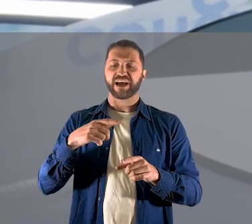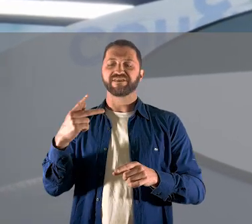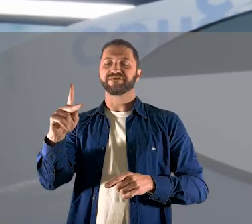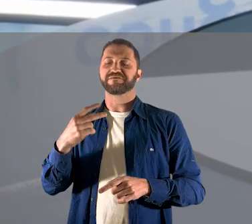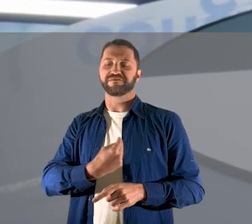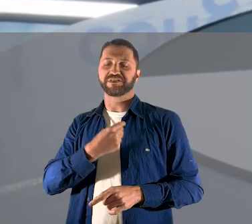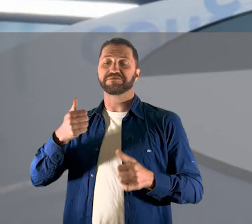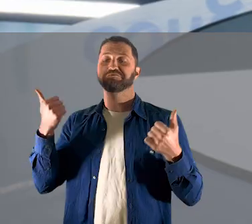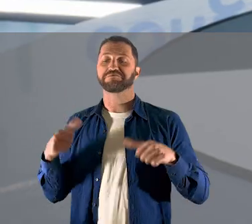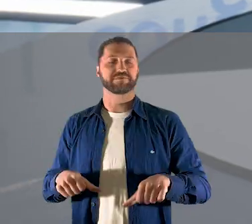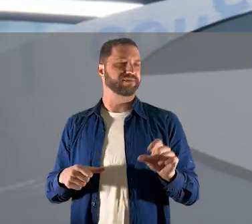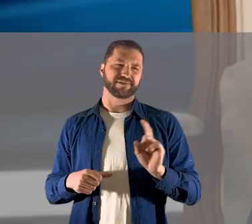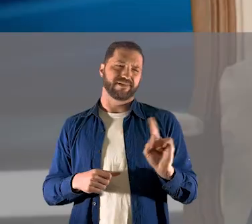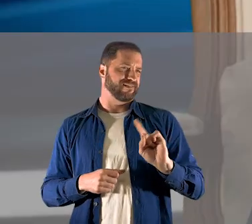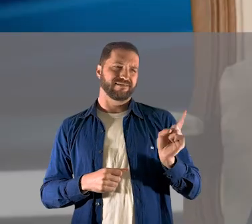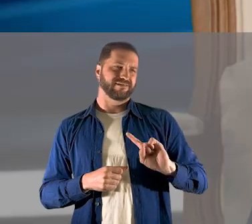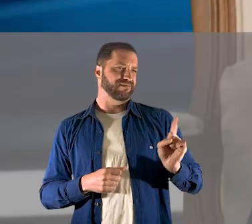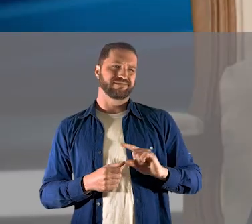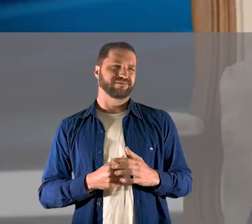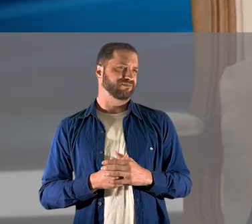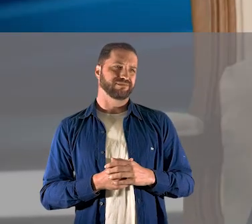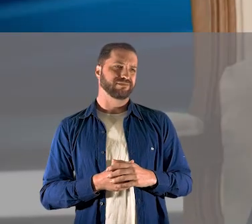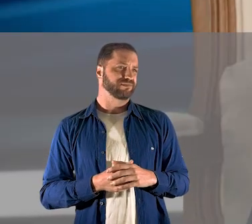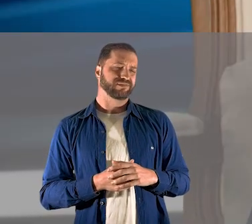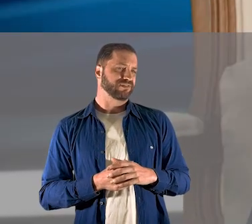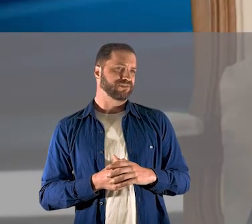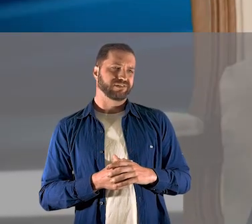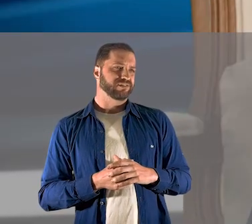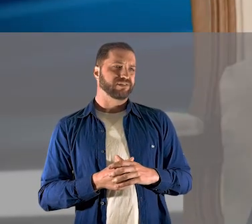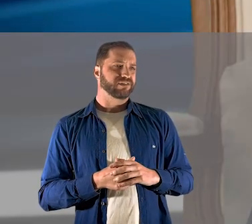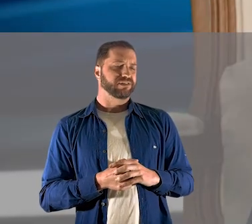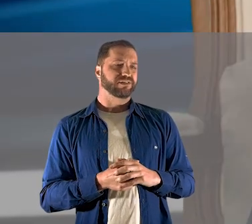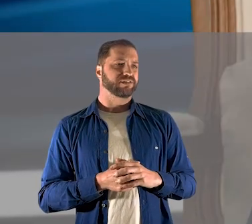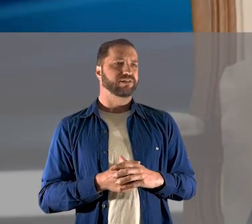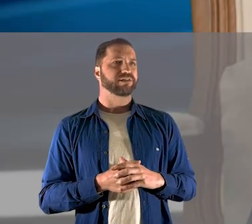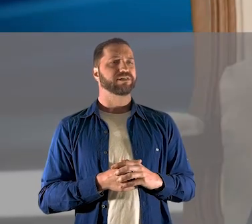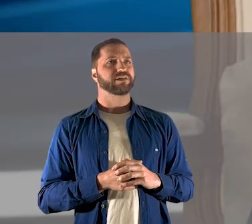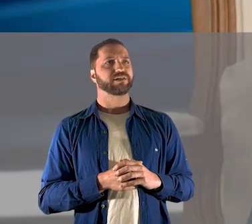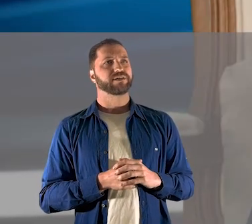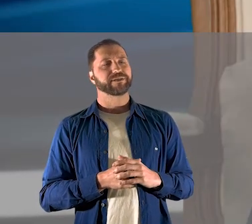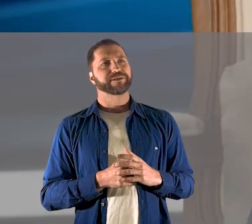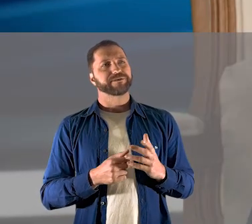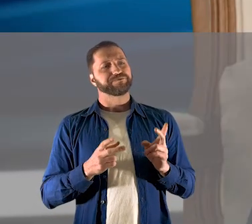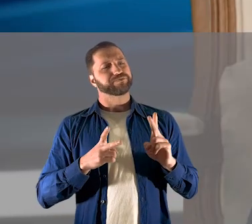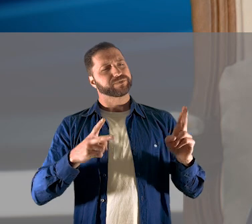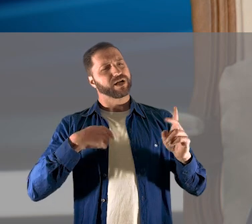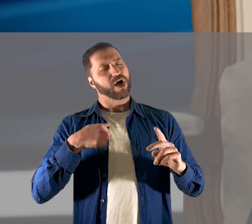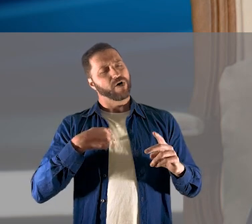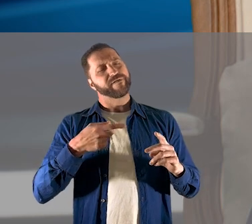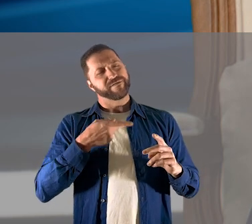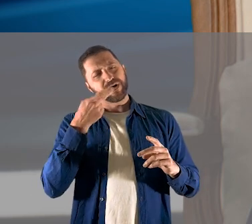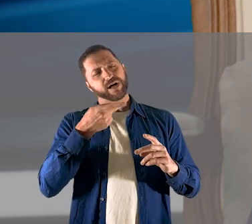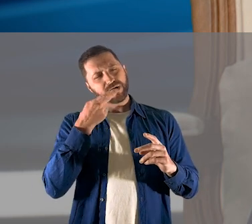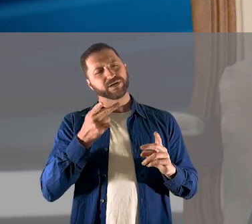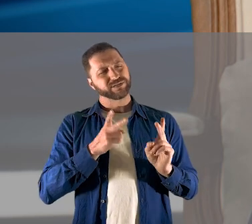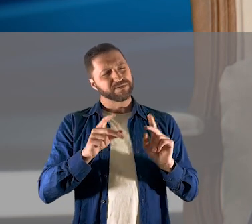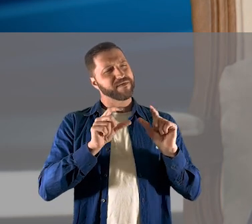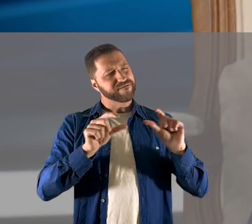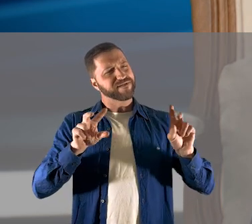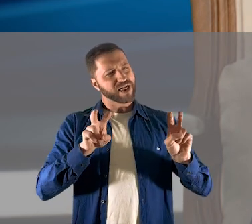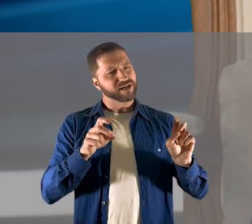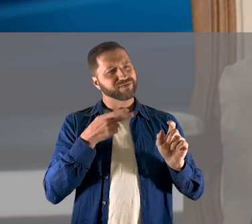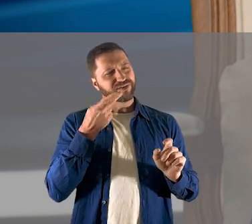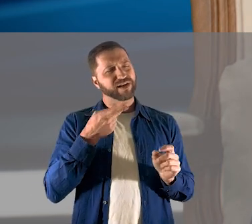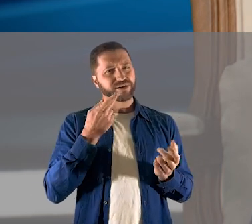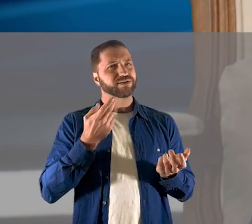podem ter isso né E então eu falo assim que eu acredito